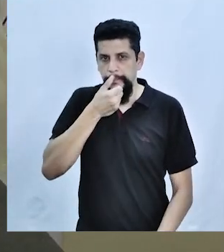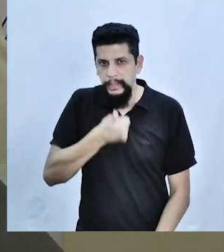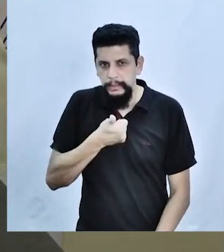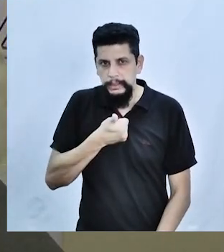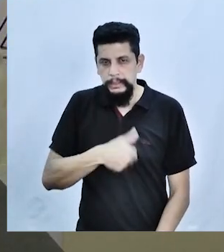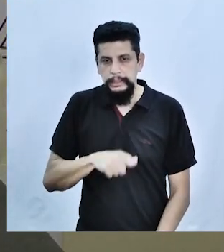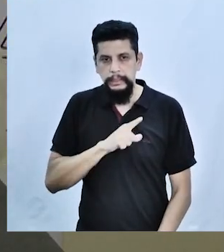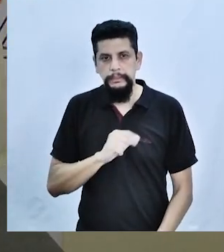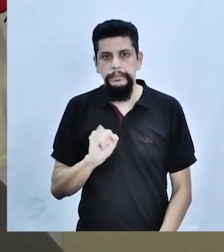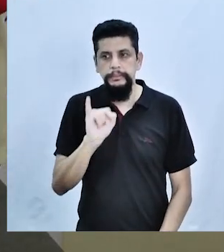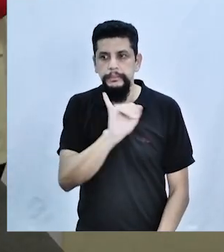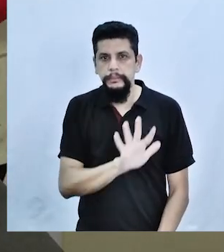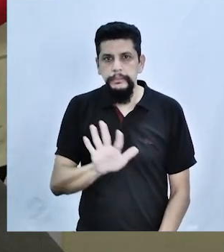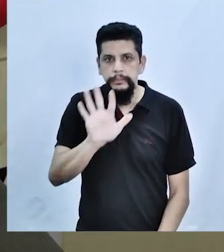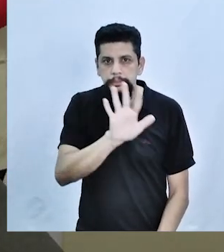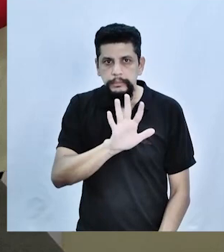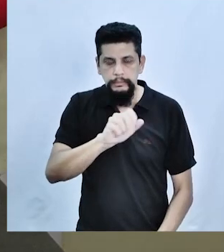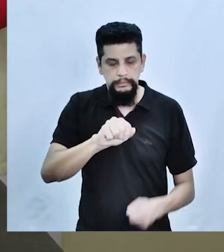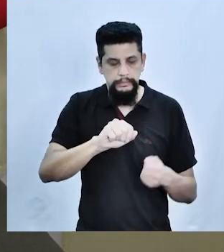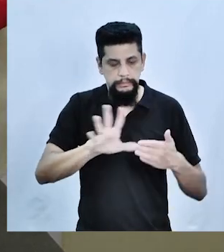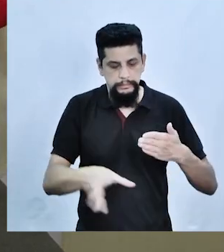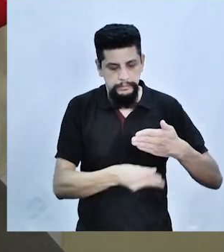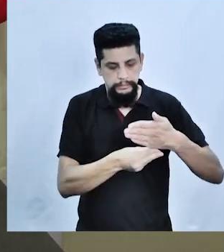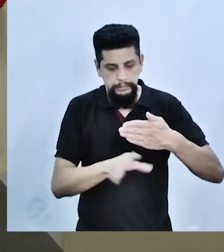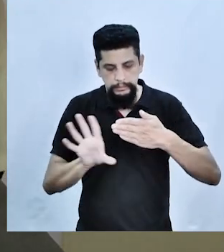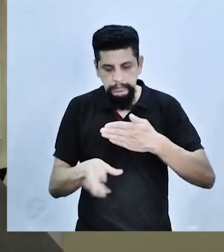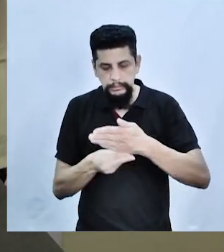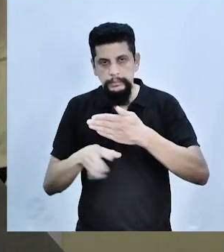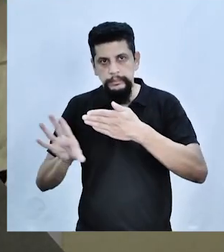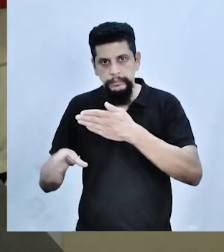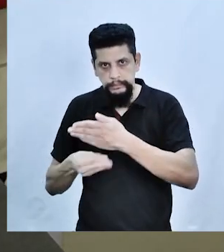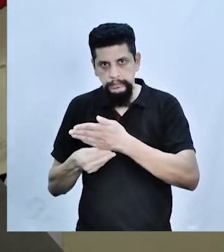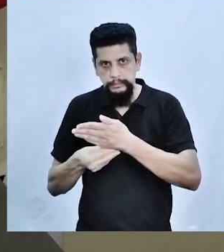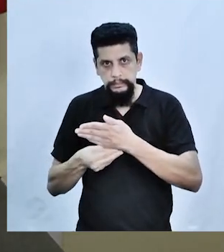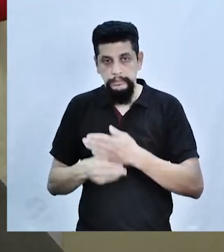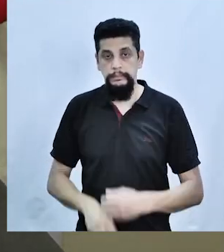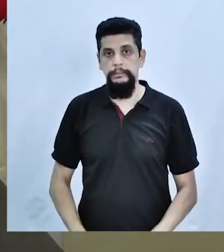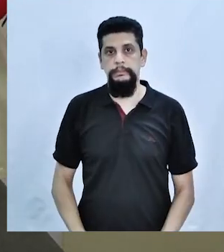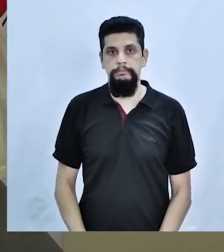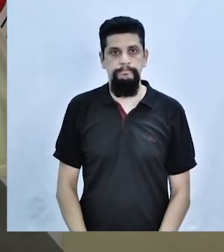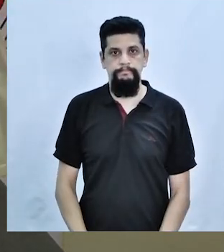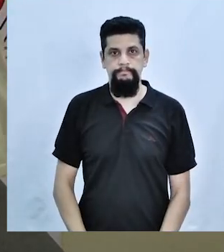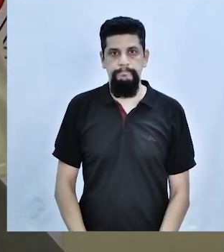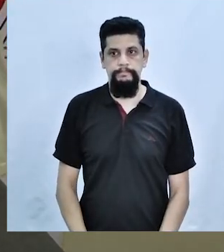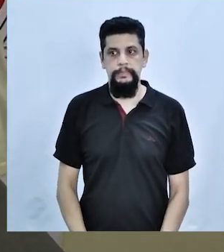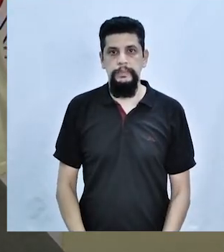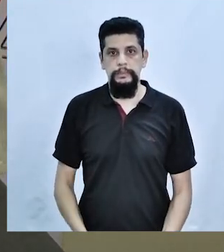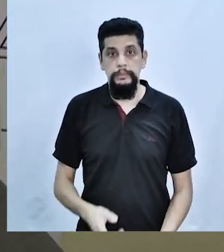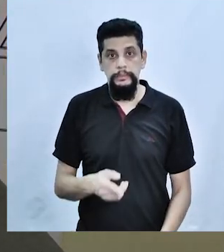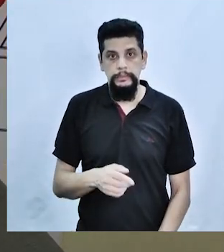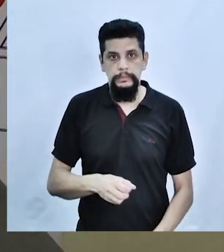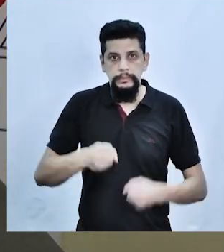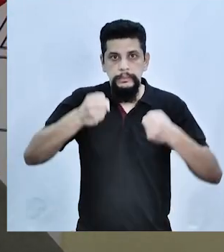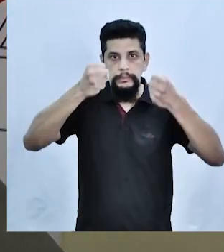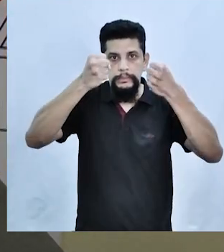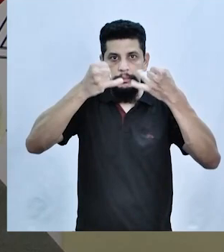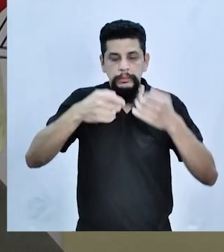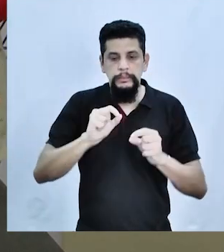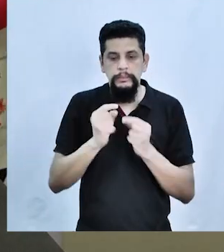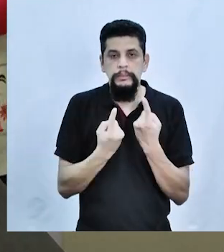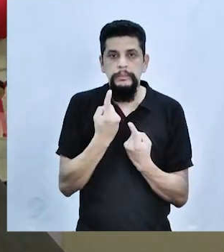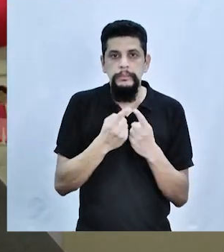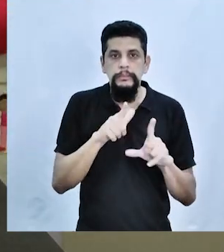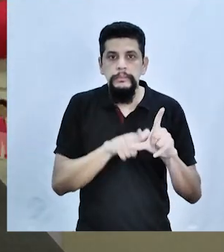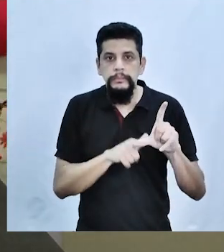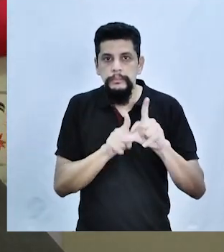isso, tem alguns desenhos no quadro para a gente completar. Só que não é só de uso do R, né, prof? Não. Conta para eles